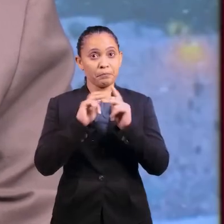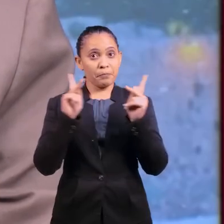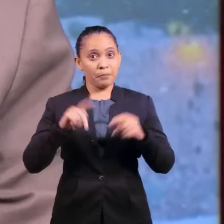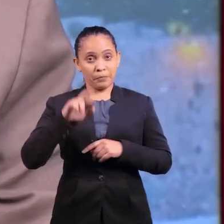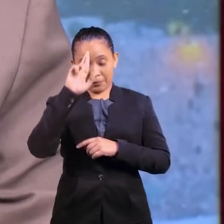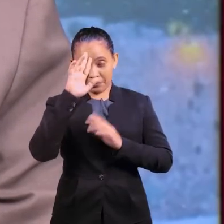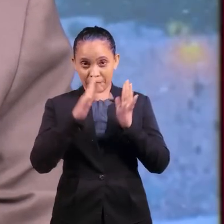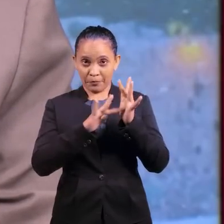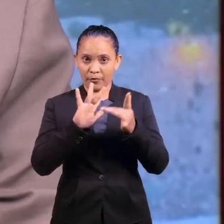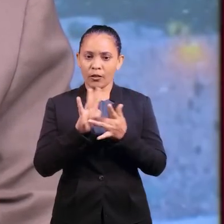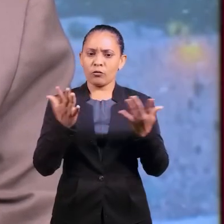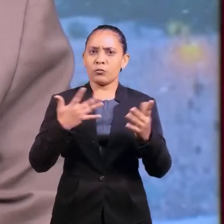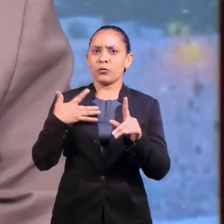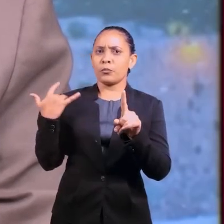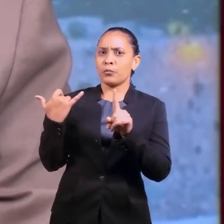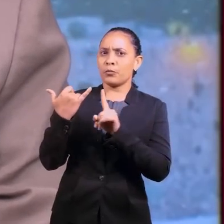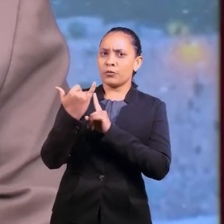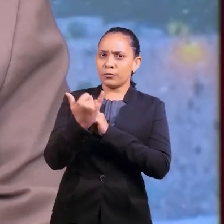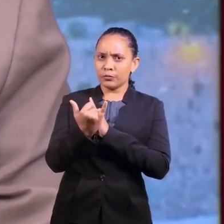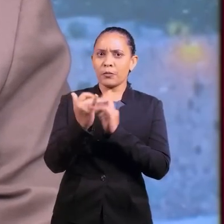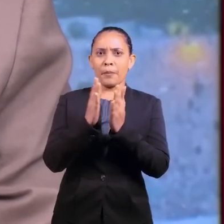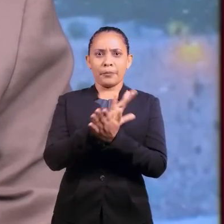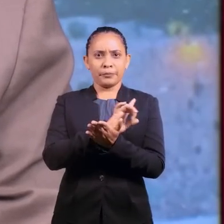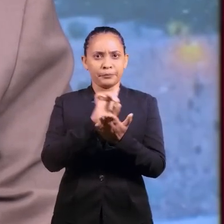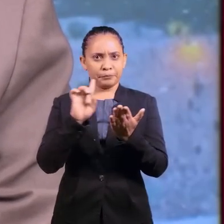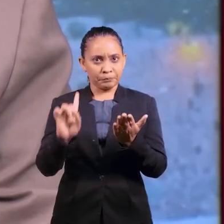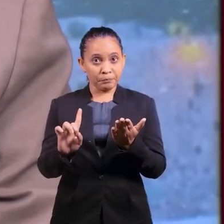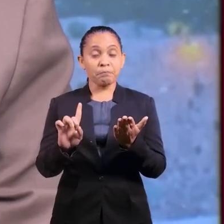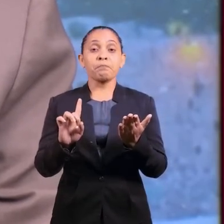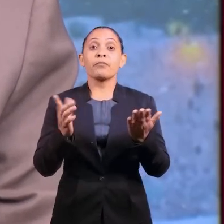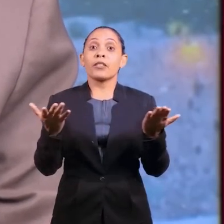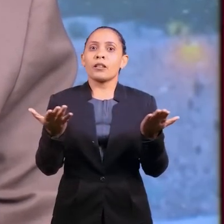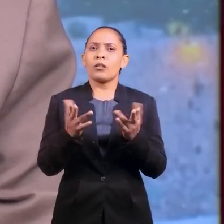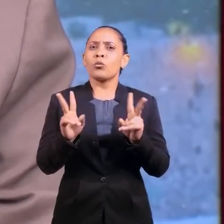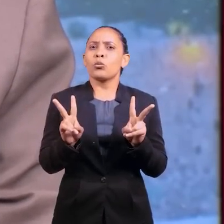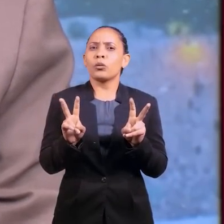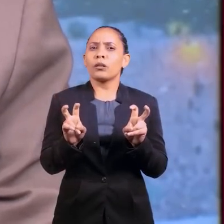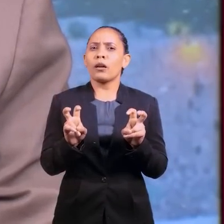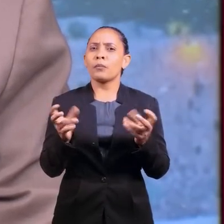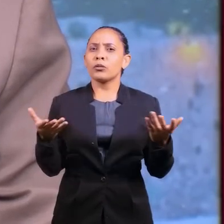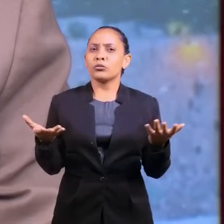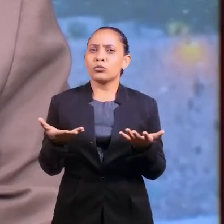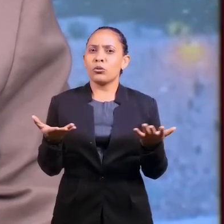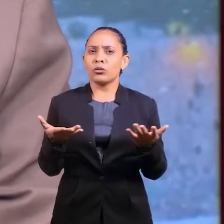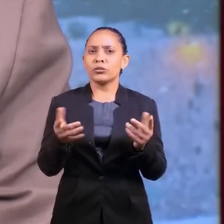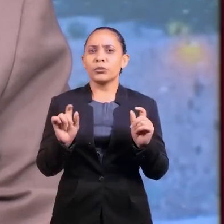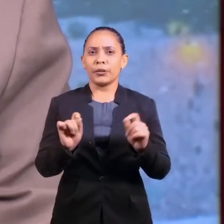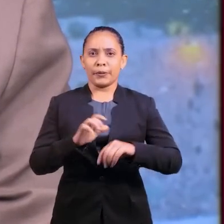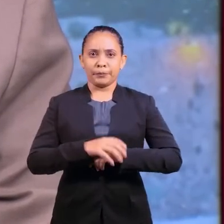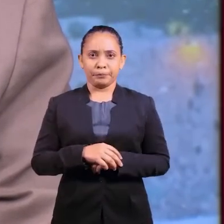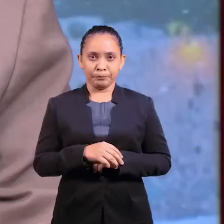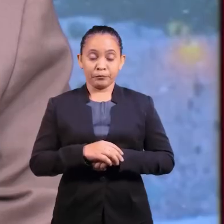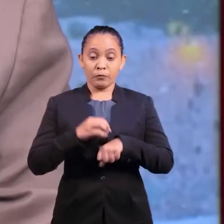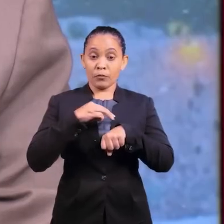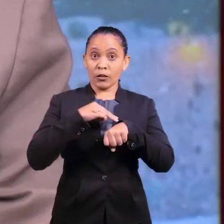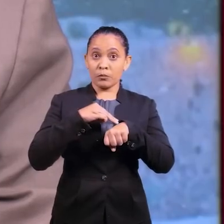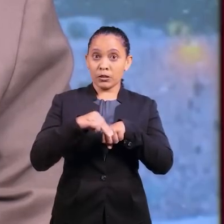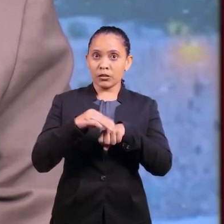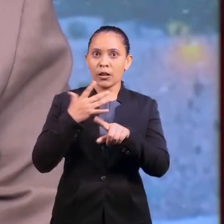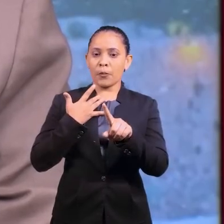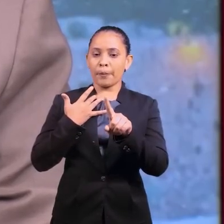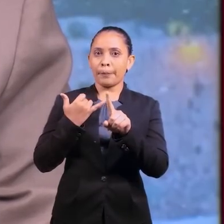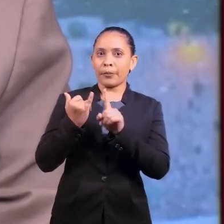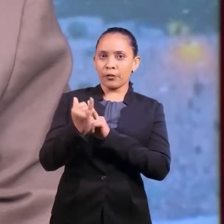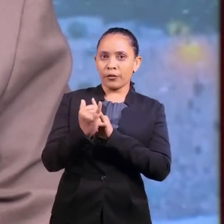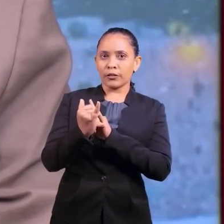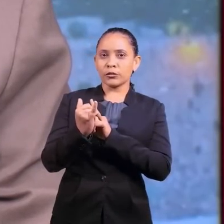é Profecias Bíblicas e o tema que nós vamos abordar aqui hoje é o ministério profético